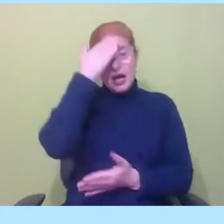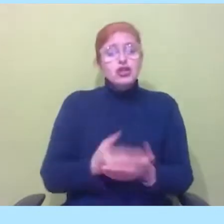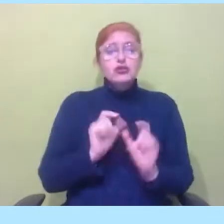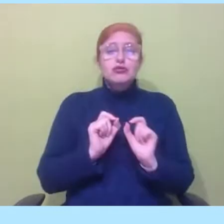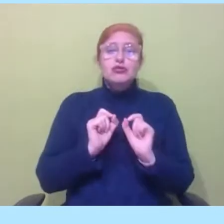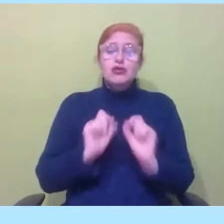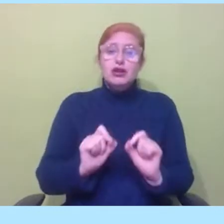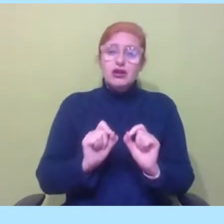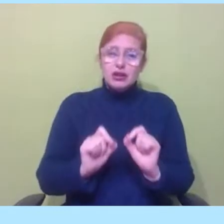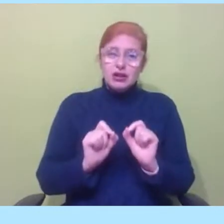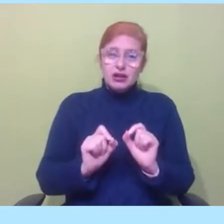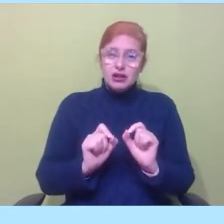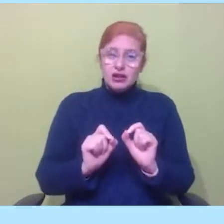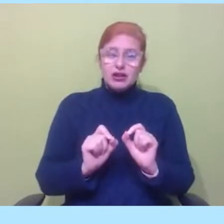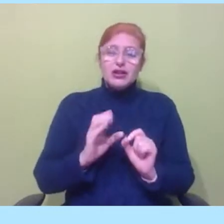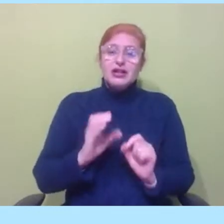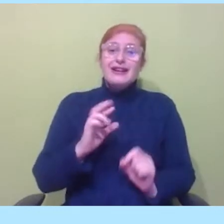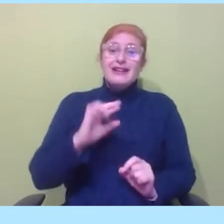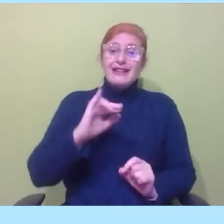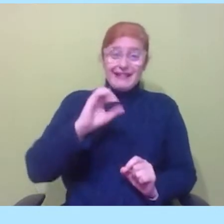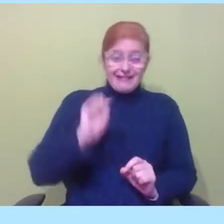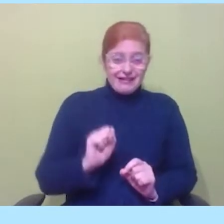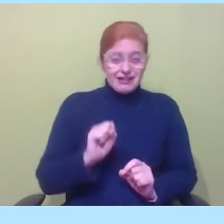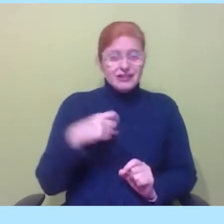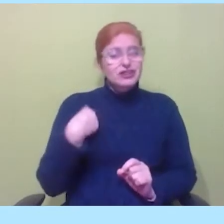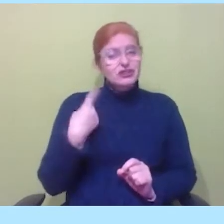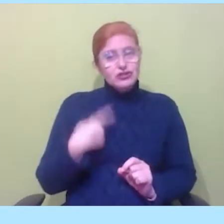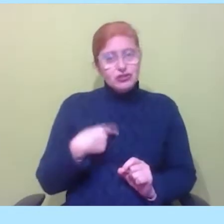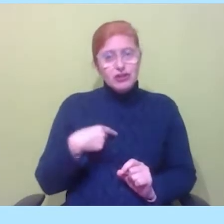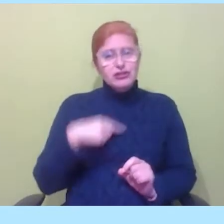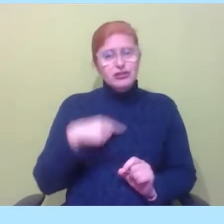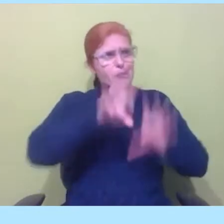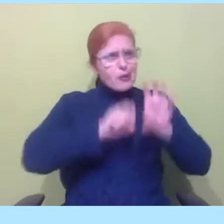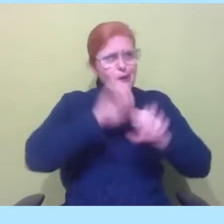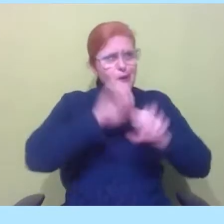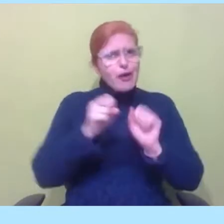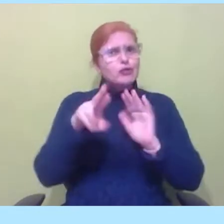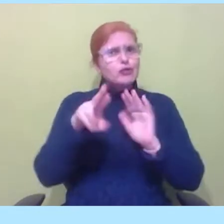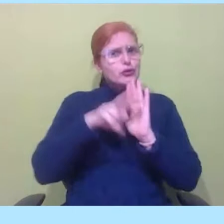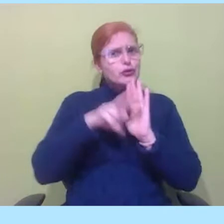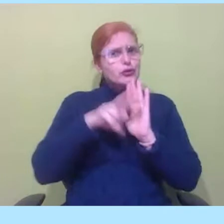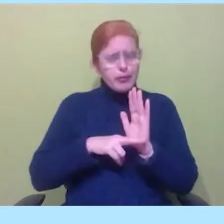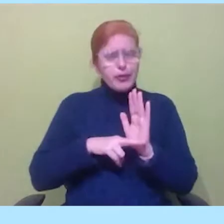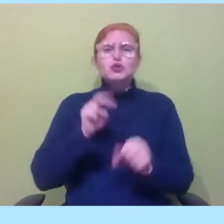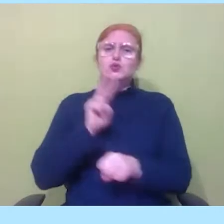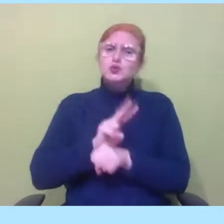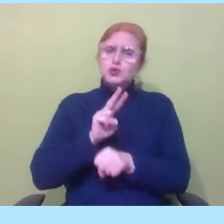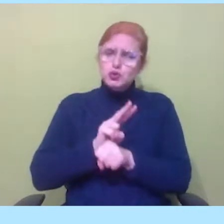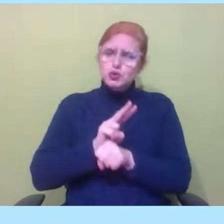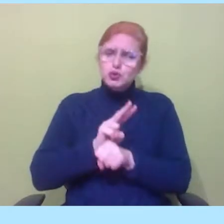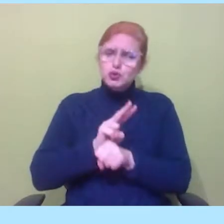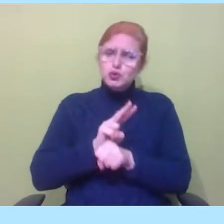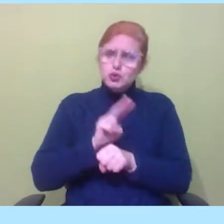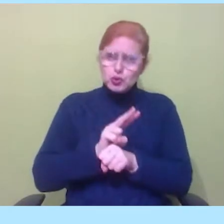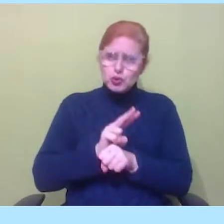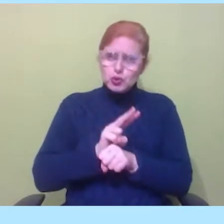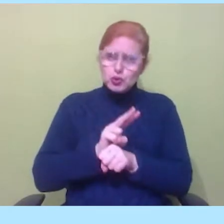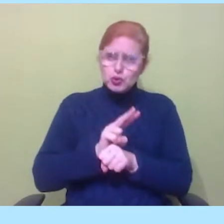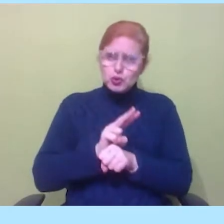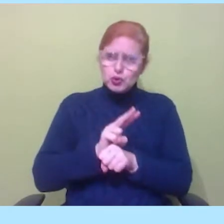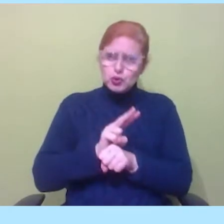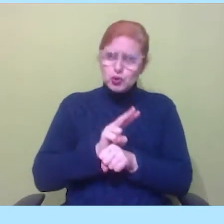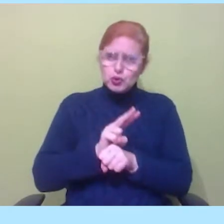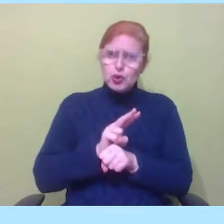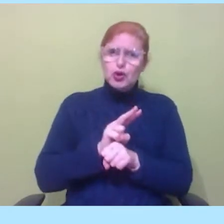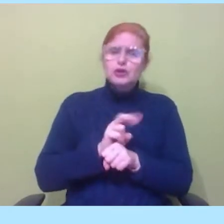Cris, a gente está buscando esses protocolos de cuidado, né? São protocolos como a gente